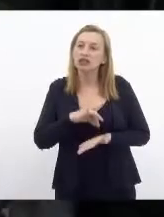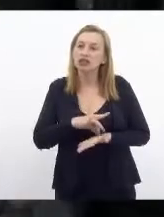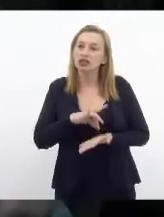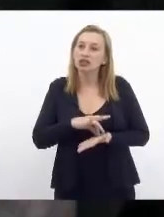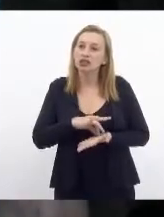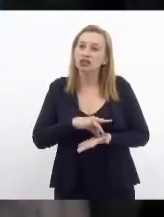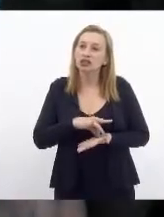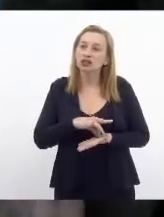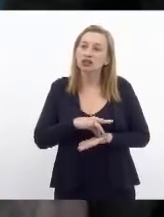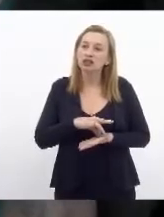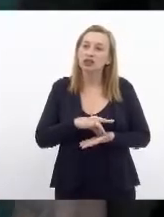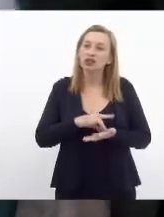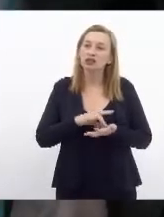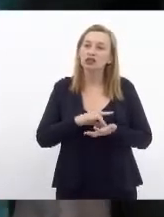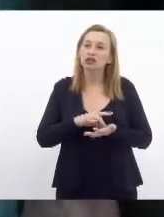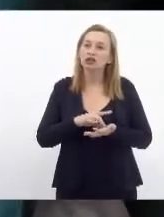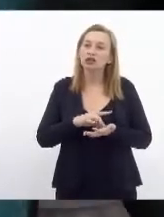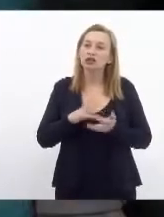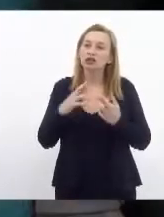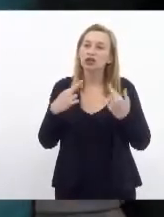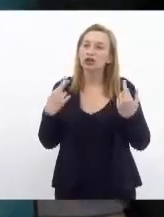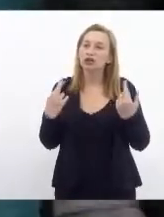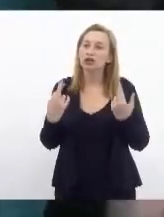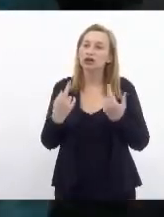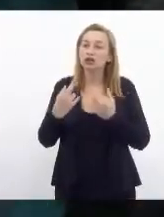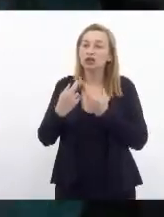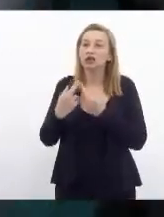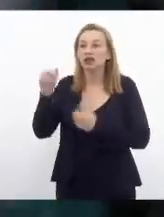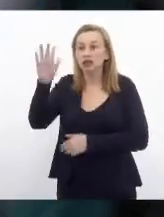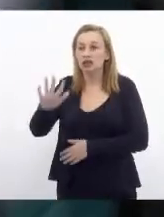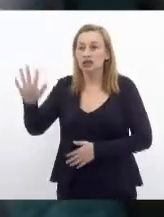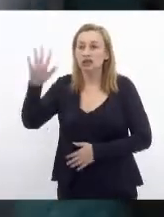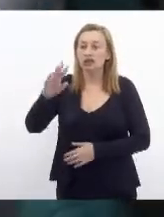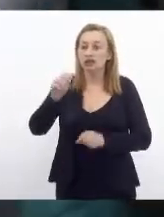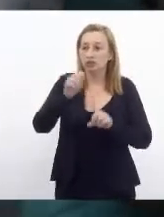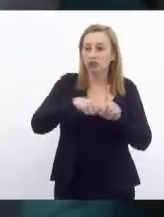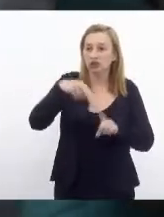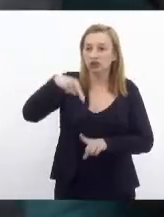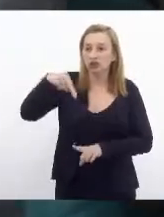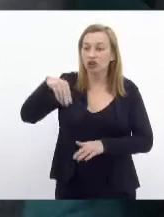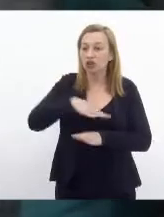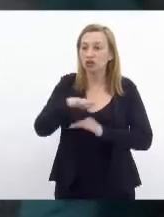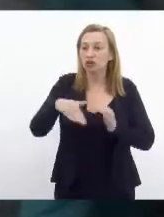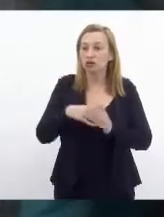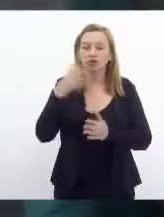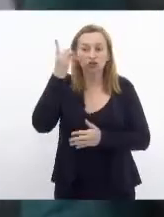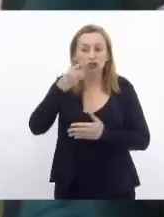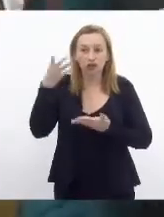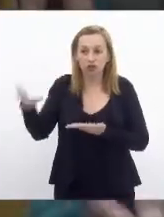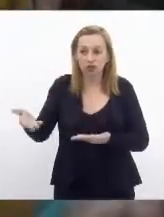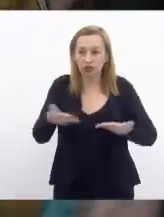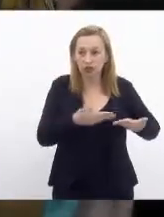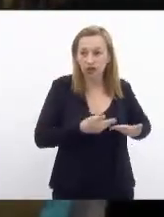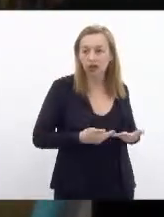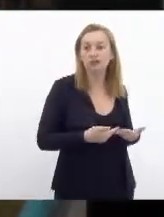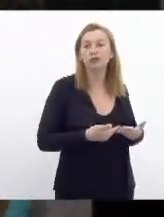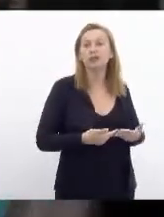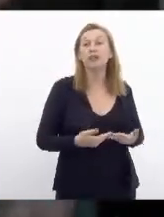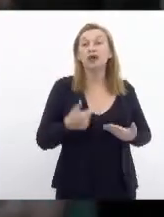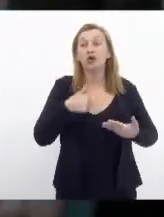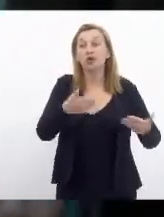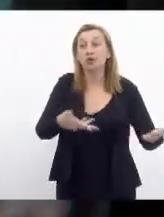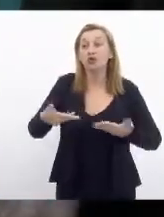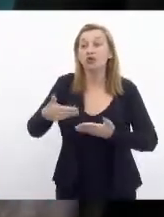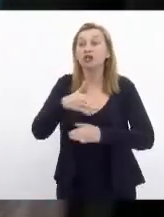teremos a nossa grande conferência nacional em novembro, todos os deputados estão convidados, deputados e deputadas, e eu convido